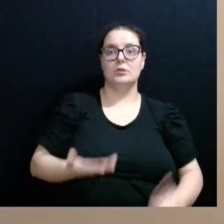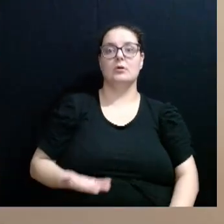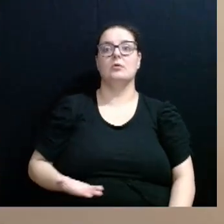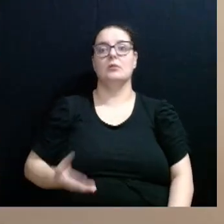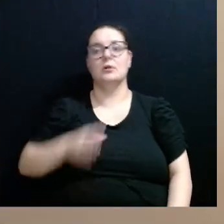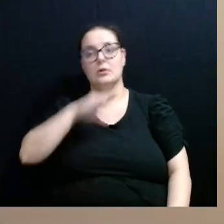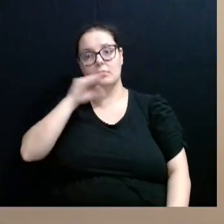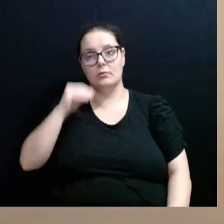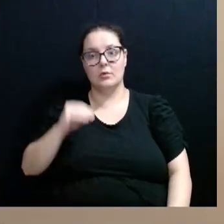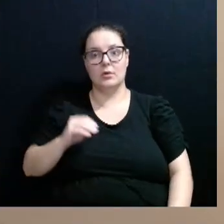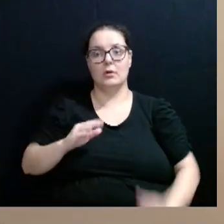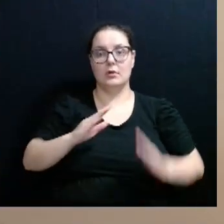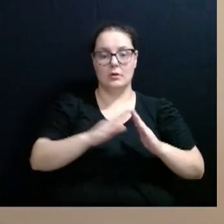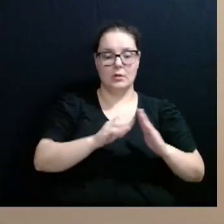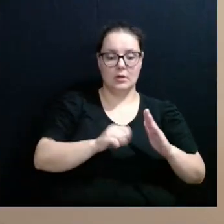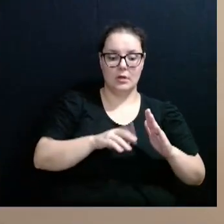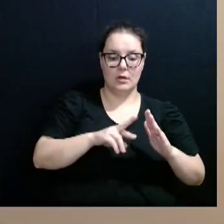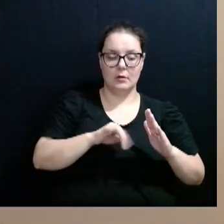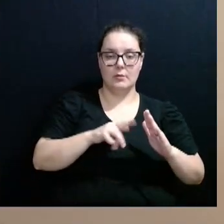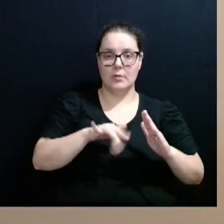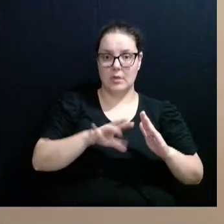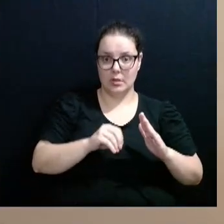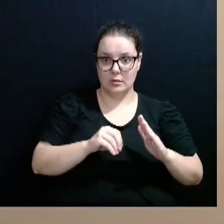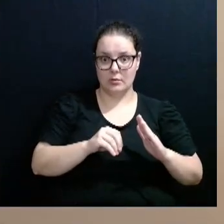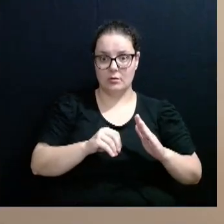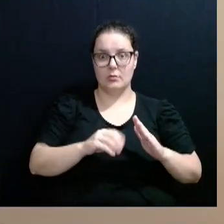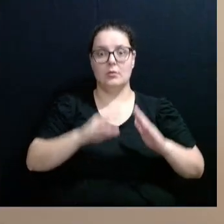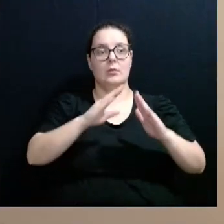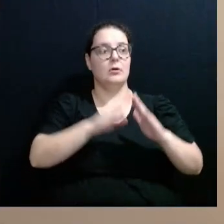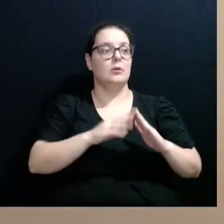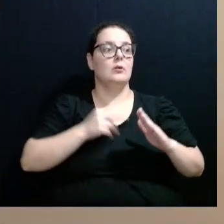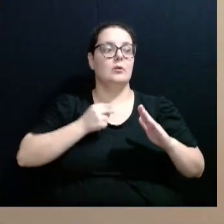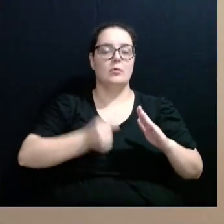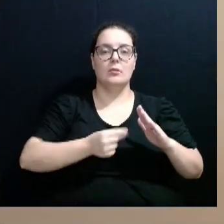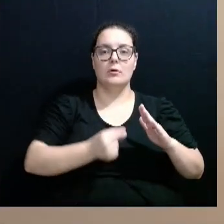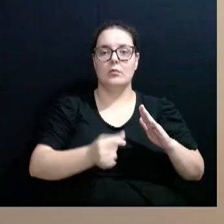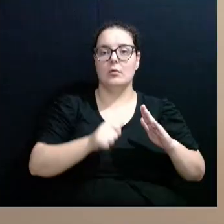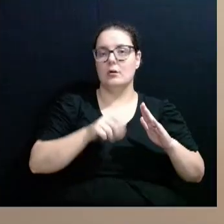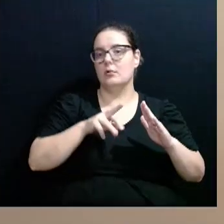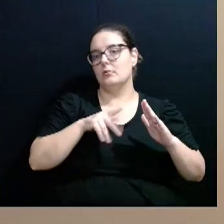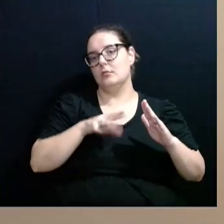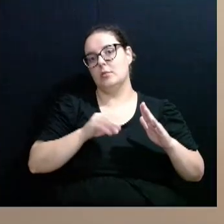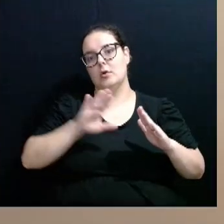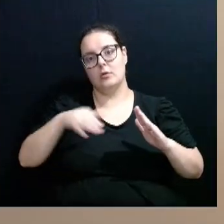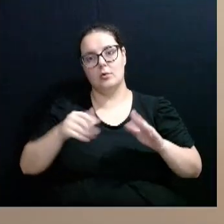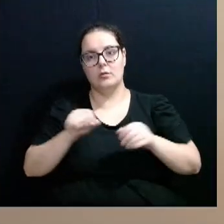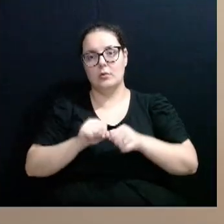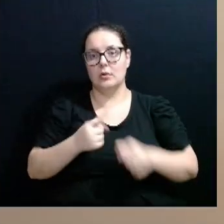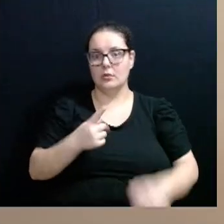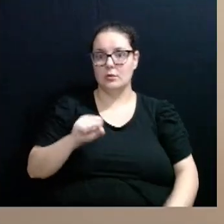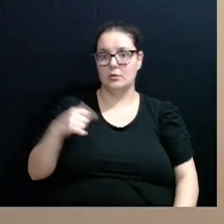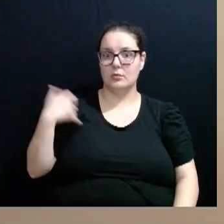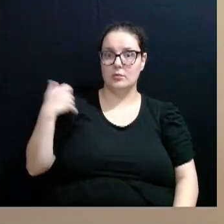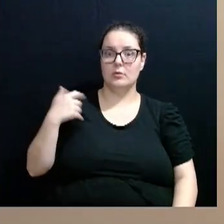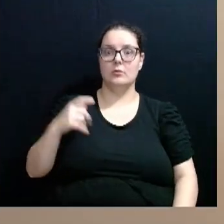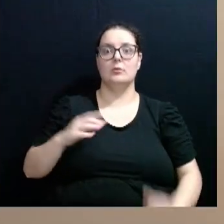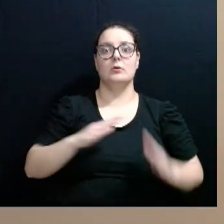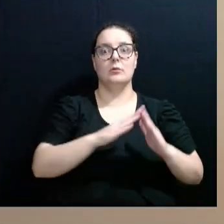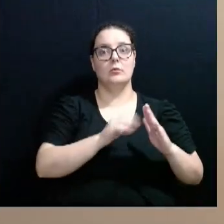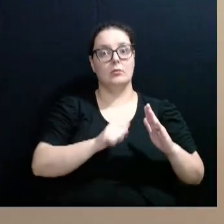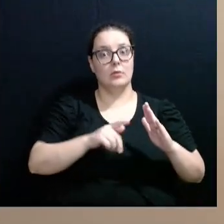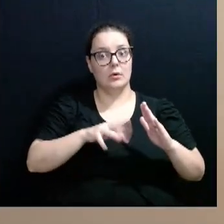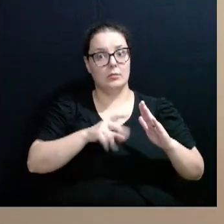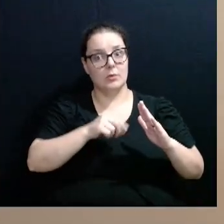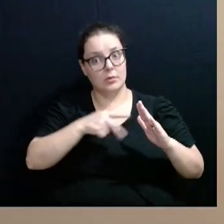e adolescentes e jovens que moraram em abrigo a vida toda, que quando fazem 18 anos têm que sair do abrigo. Campinas tem 2